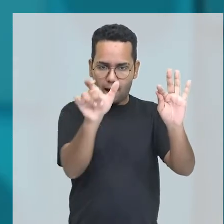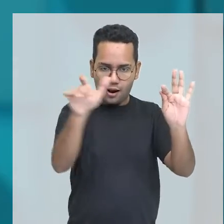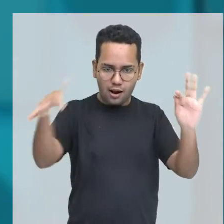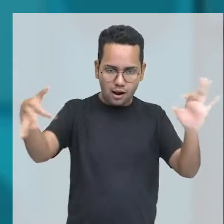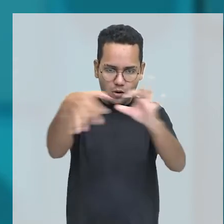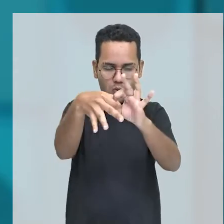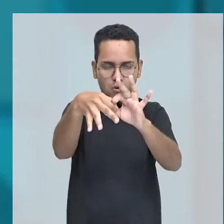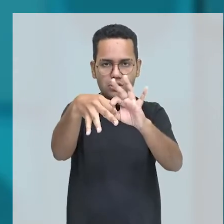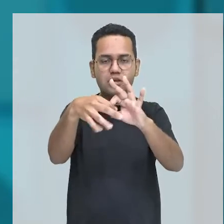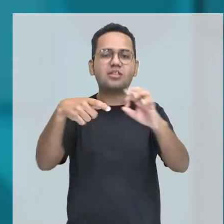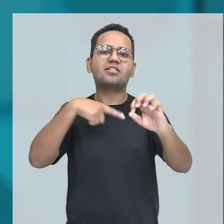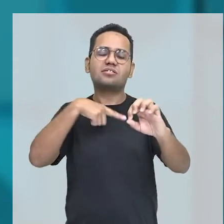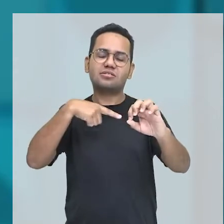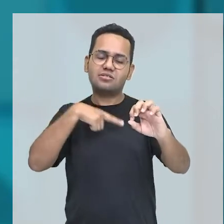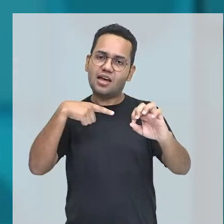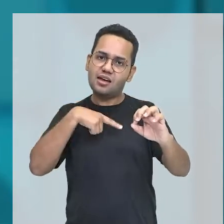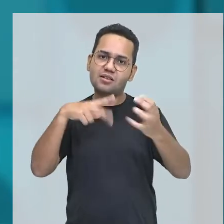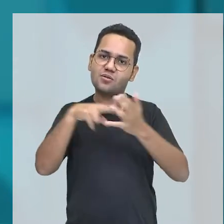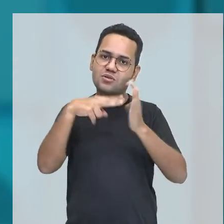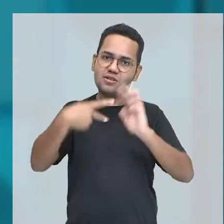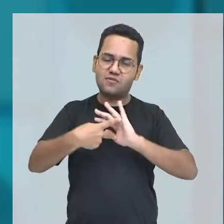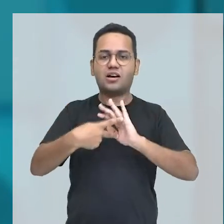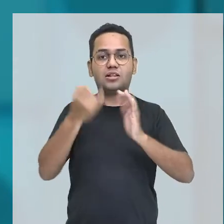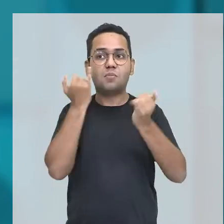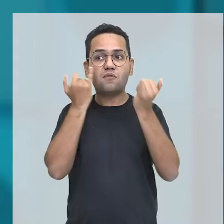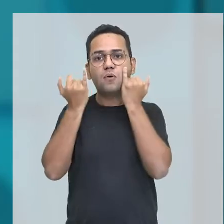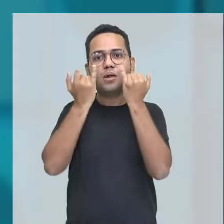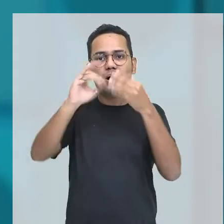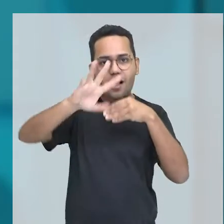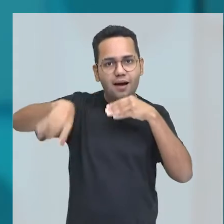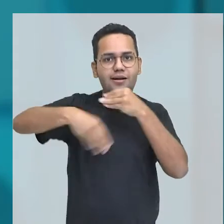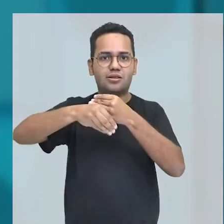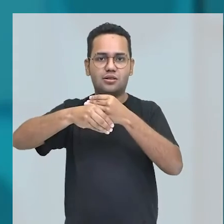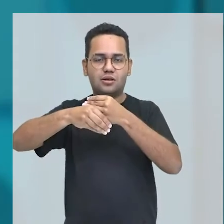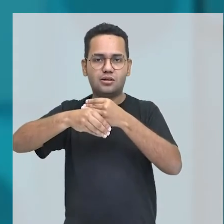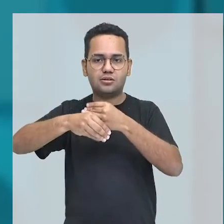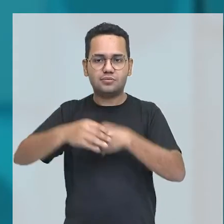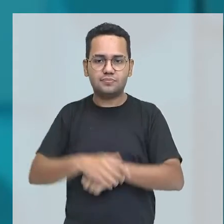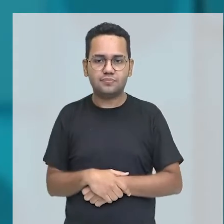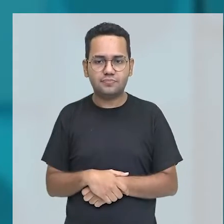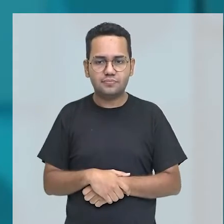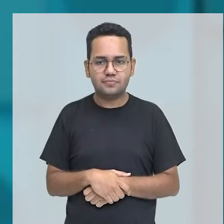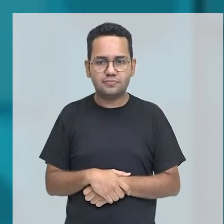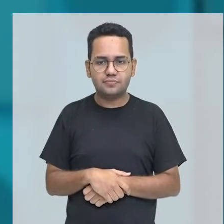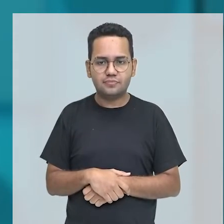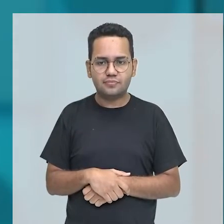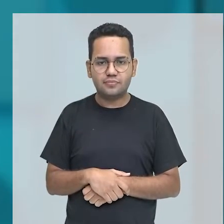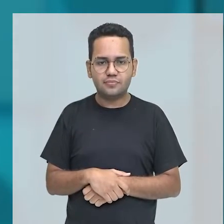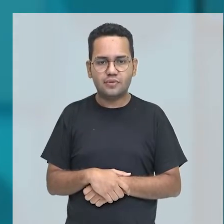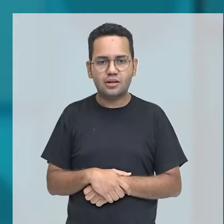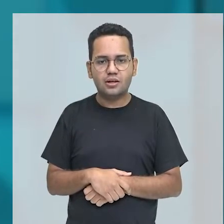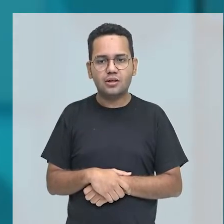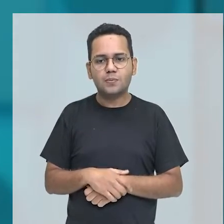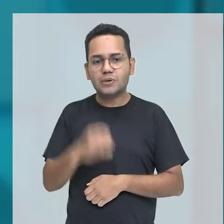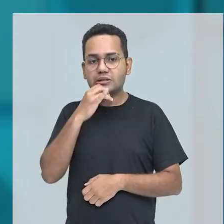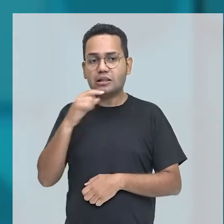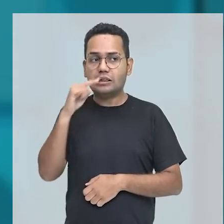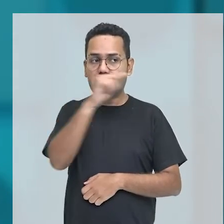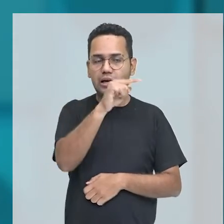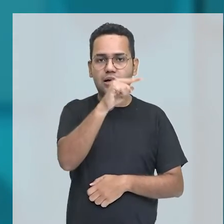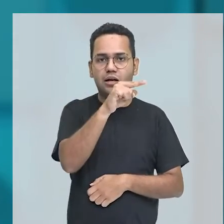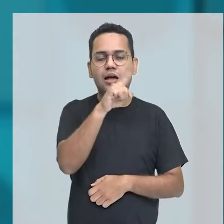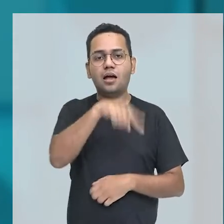aí sim, eles vão transferir uma informação nova. No caso do must, ele vai dar, então, essa ideia de dever, né? De